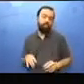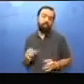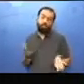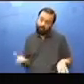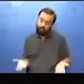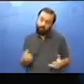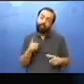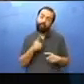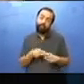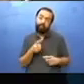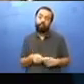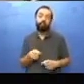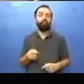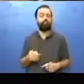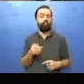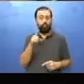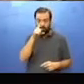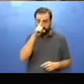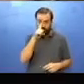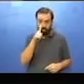pelos quais ela corre risco de extinção.